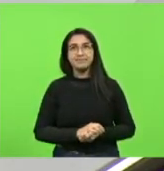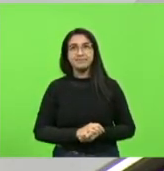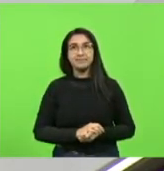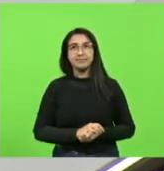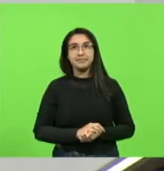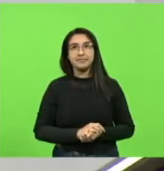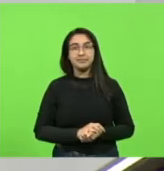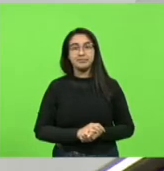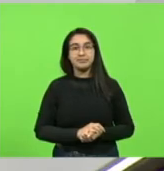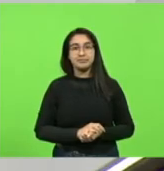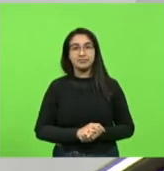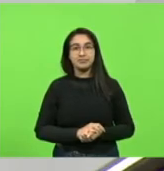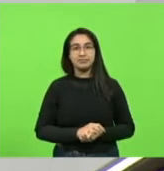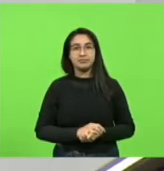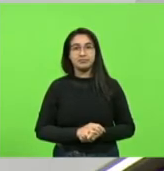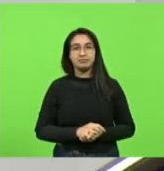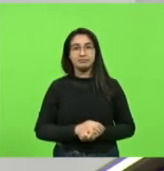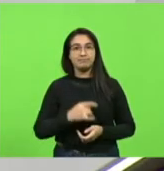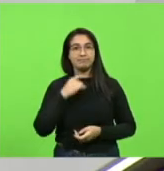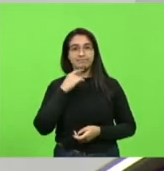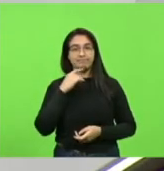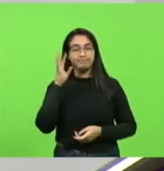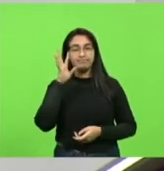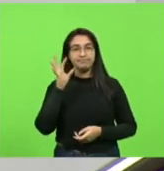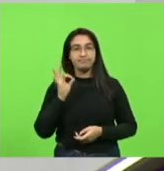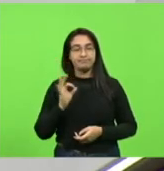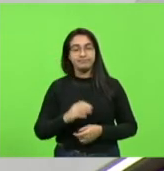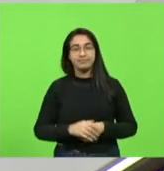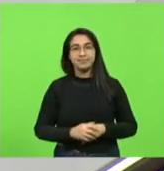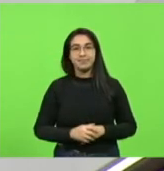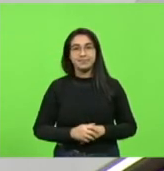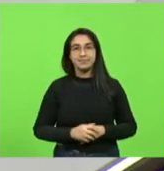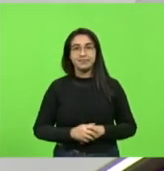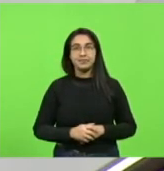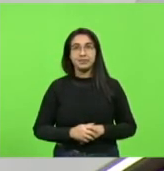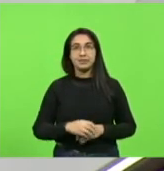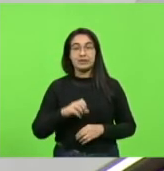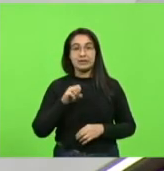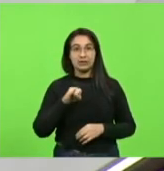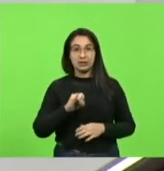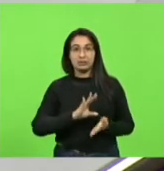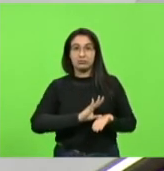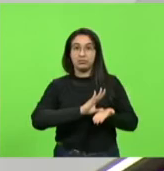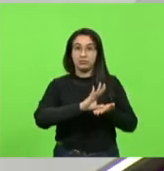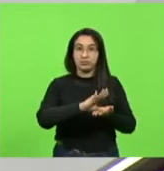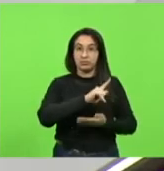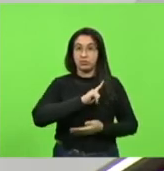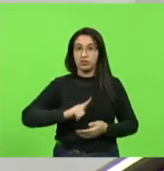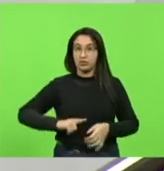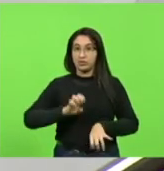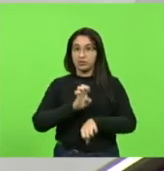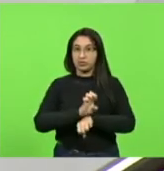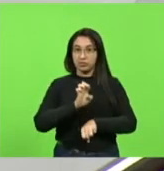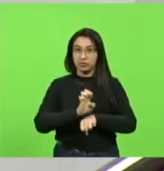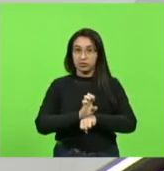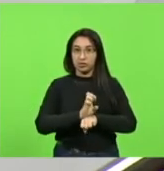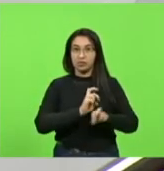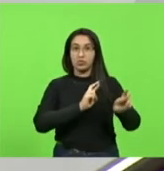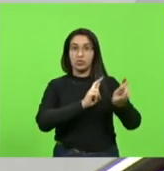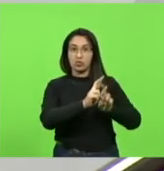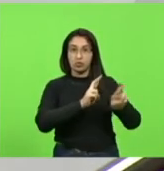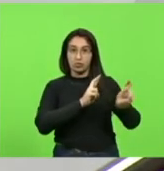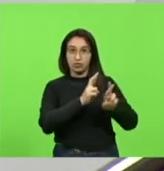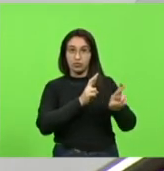Não dá para entender. Se nós contribuímos aqui para que o governo do Estado aplique nas rodovias federais e